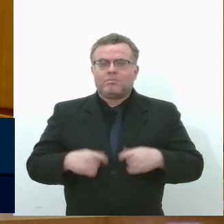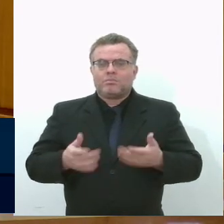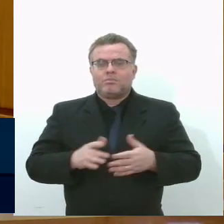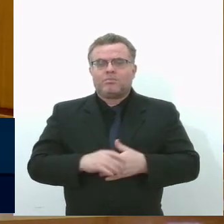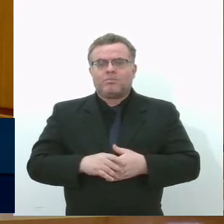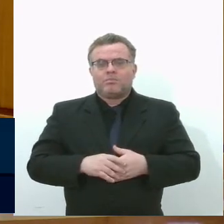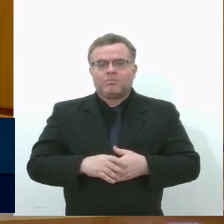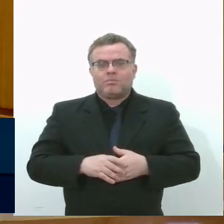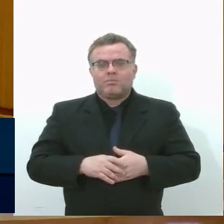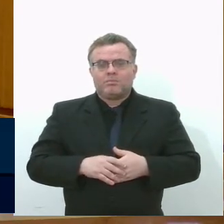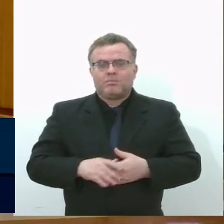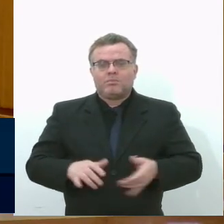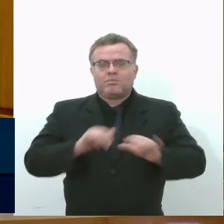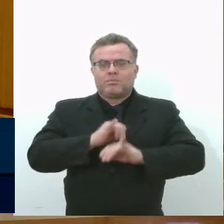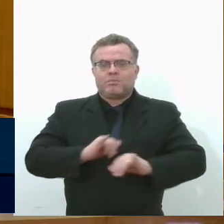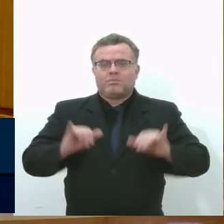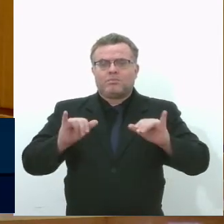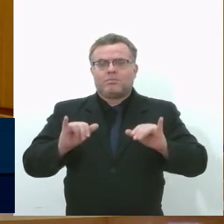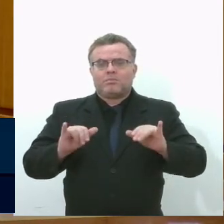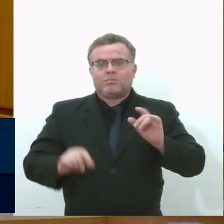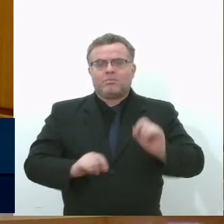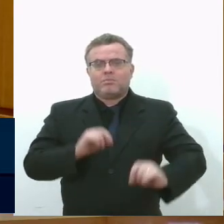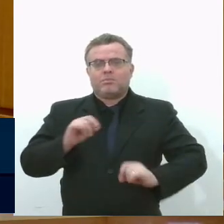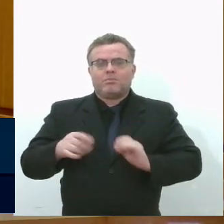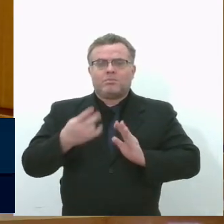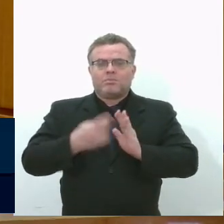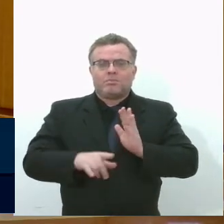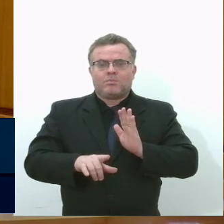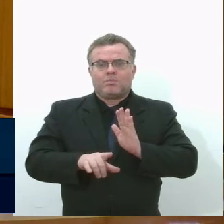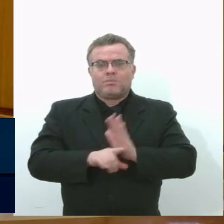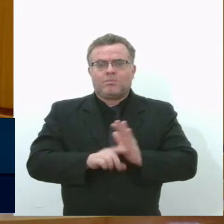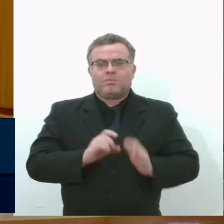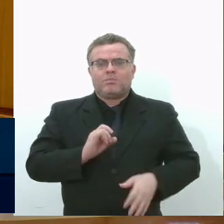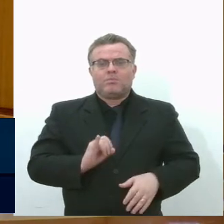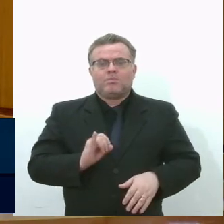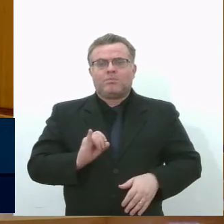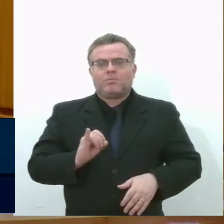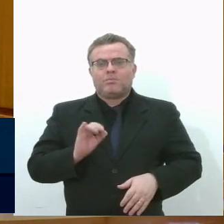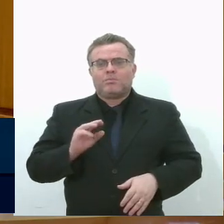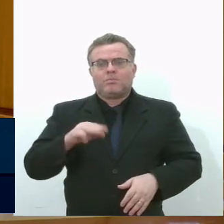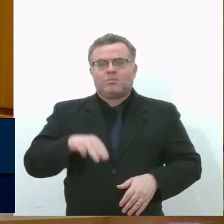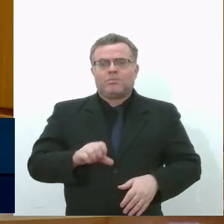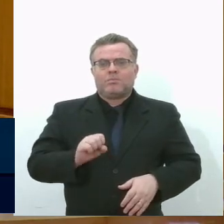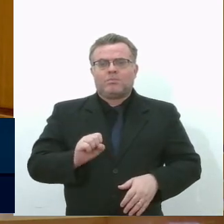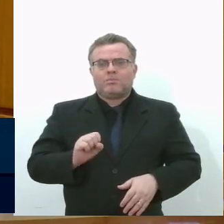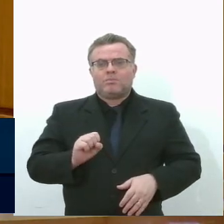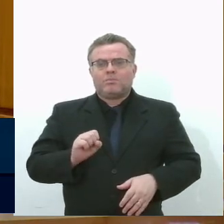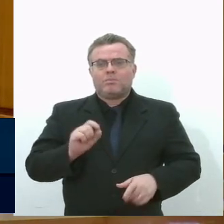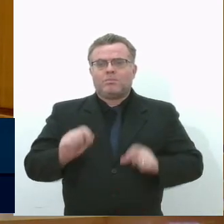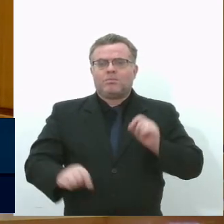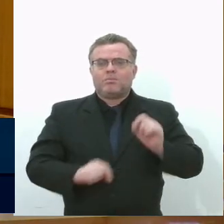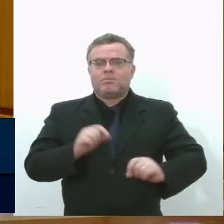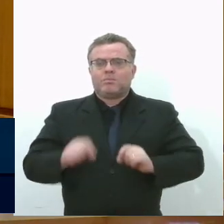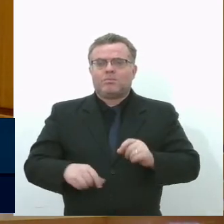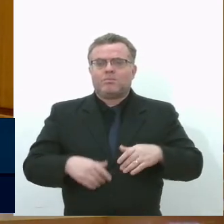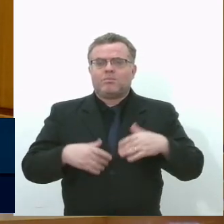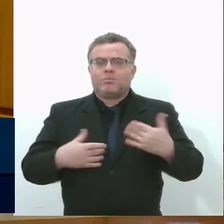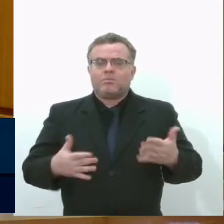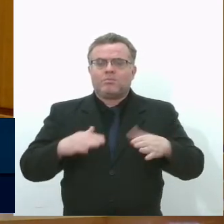colocasse em pauta, que é a PEC do ICMS, que é um outro assunto que já conversei com Vossa